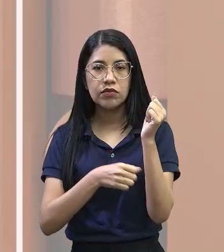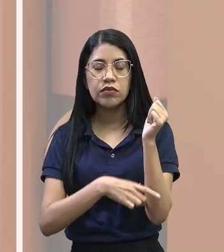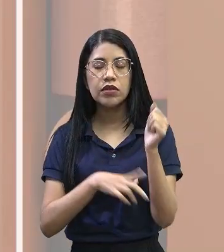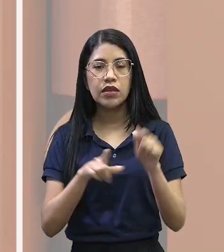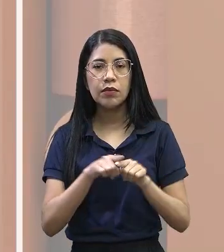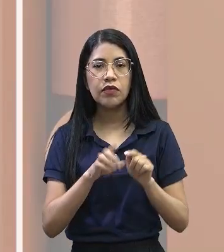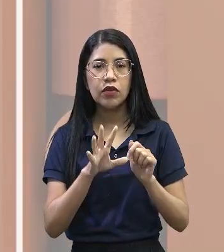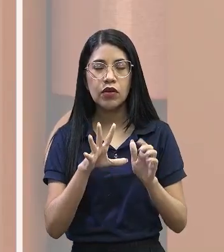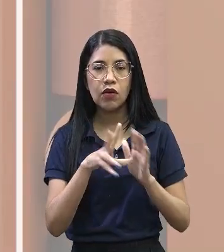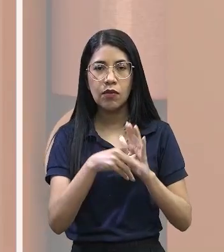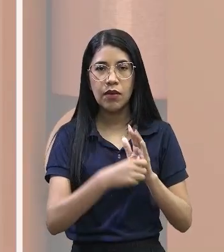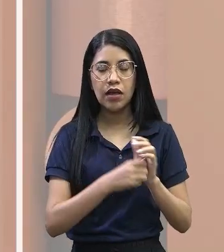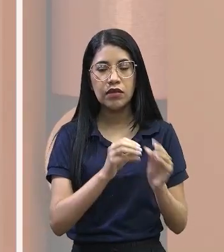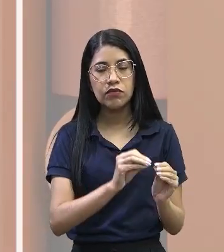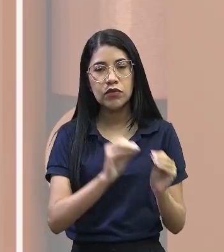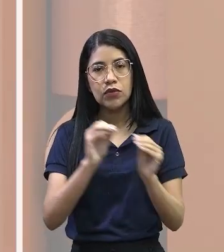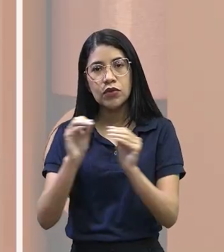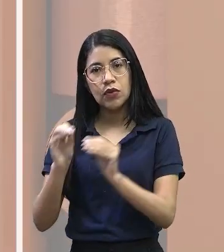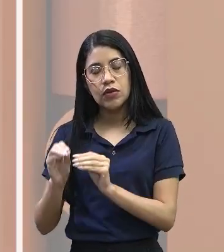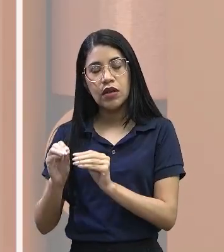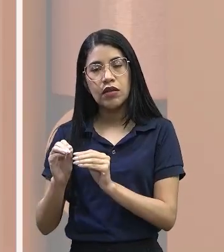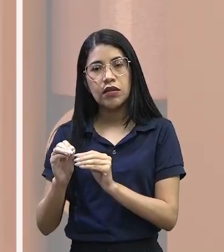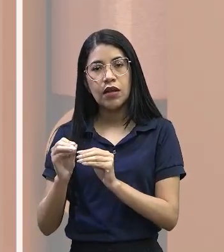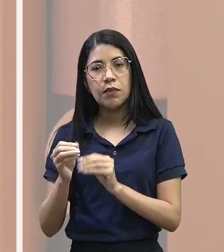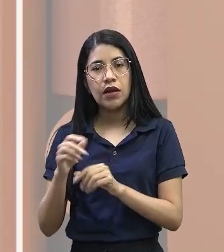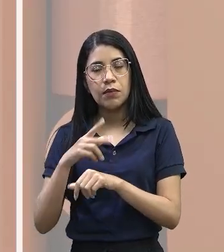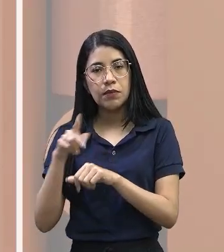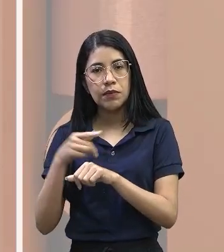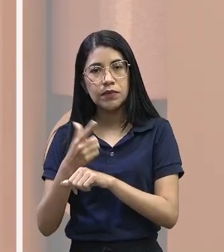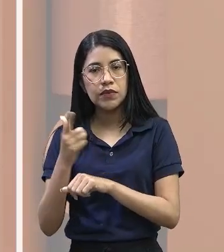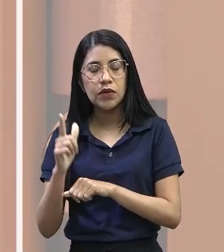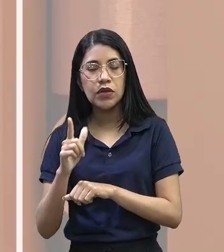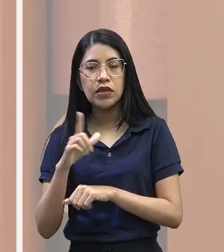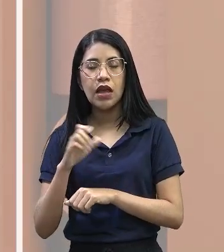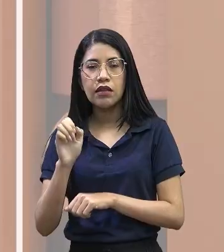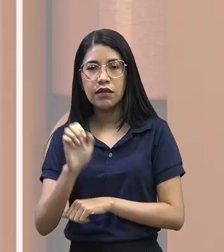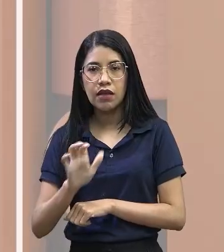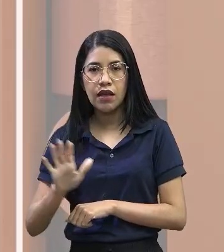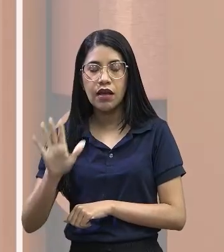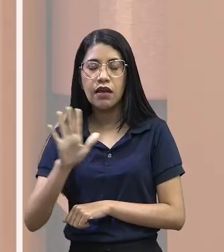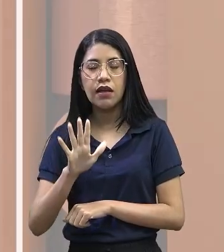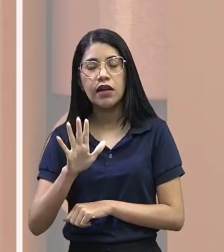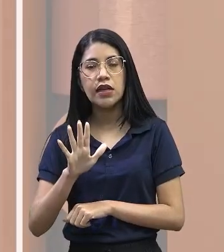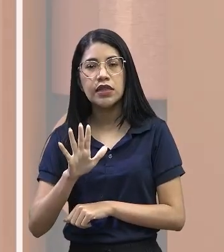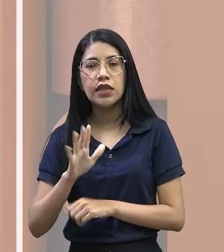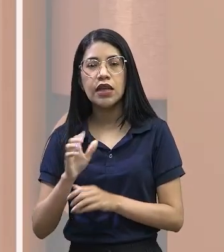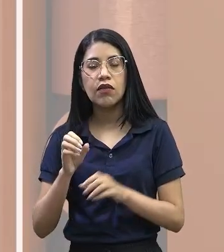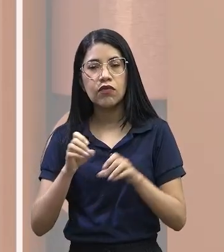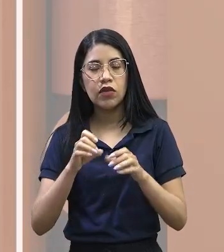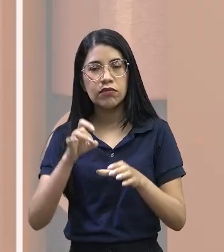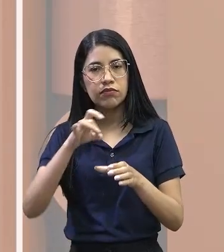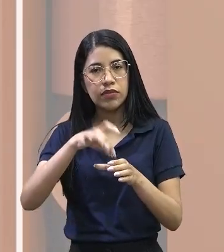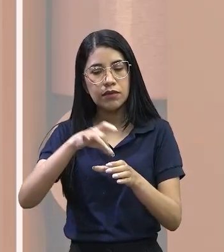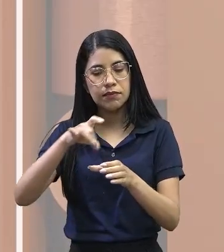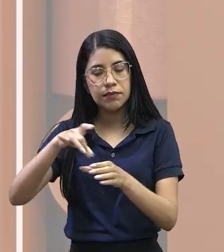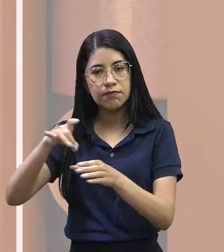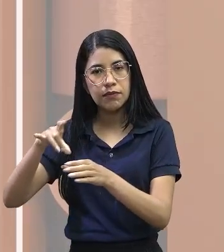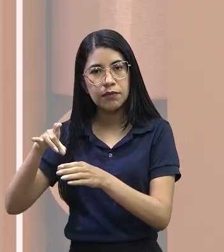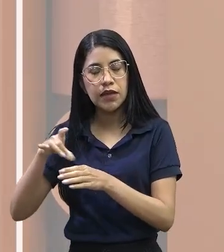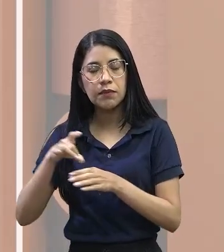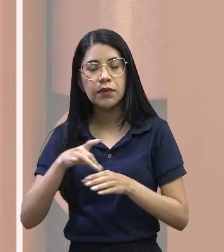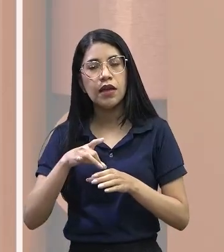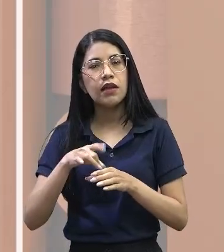de biopirataria. Os ingleses tinham colônias na Ásia, pegaram então e começaram a plantar a seringueira